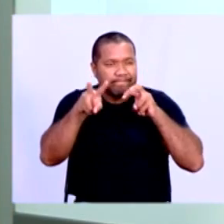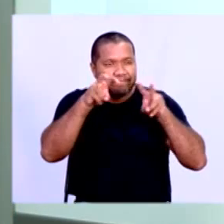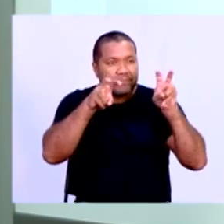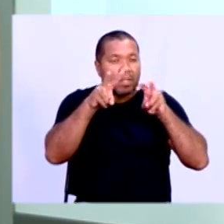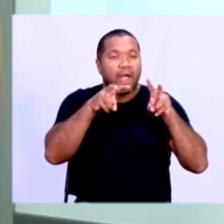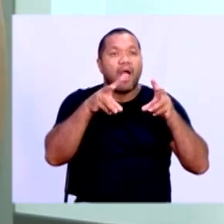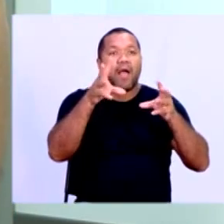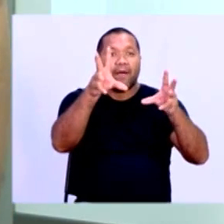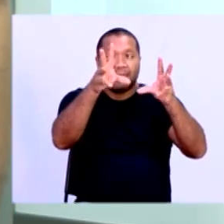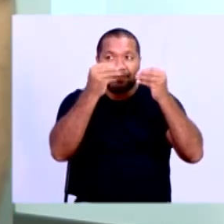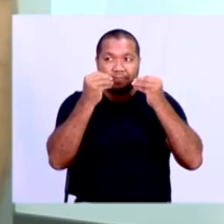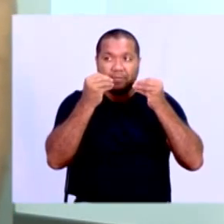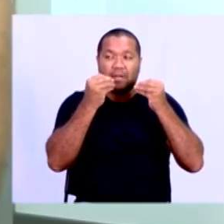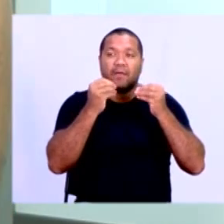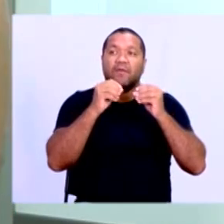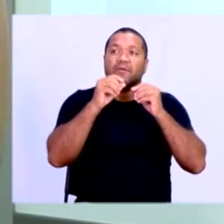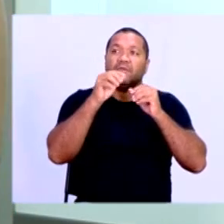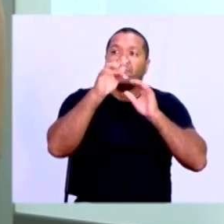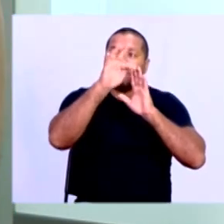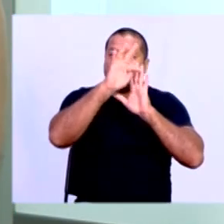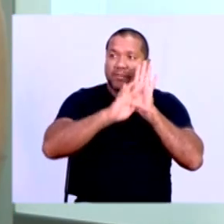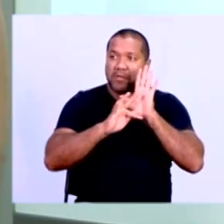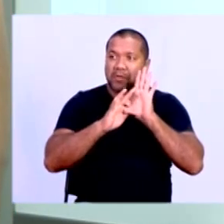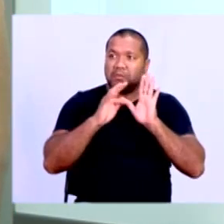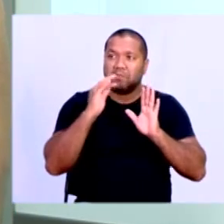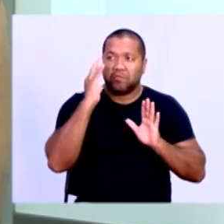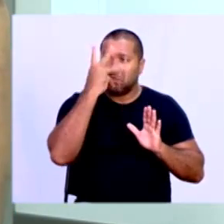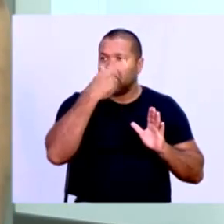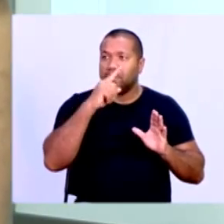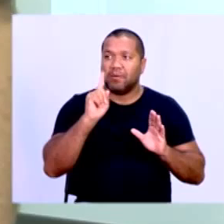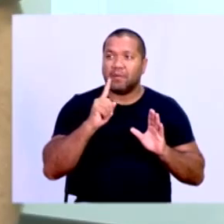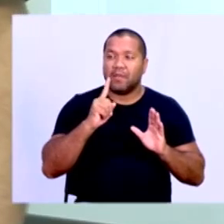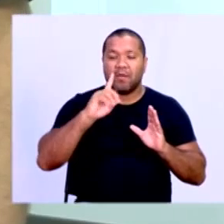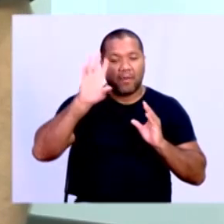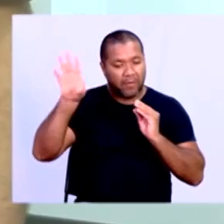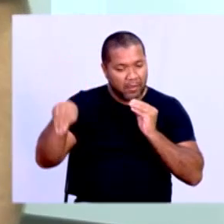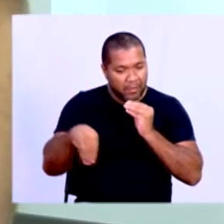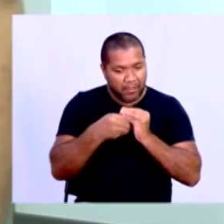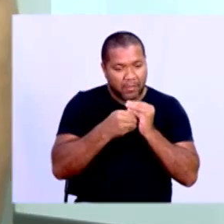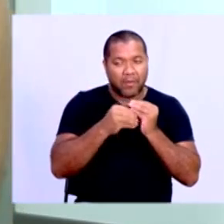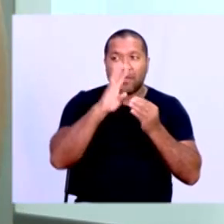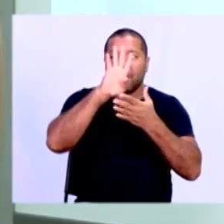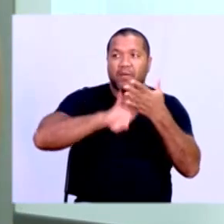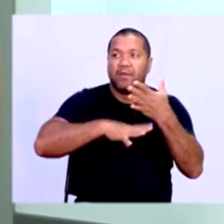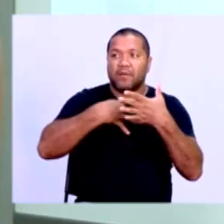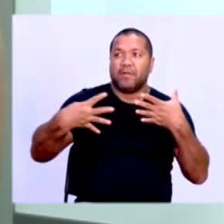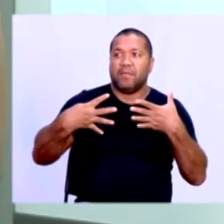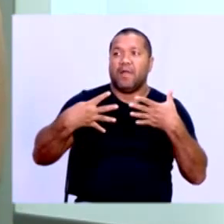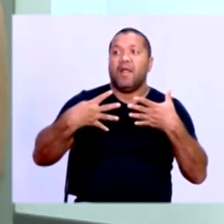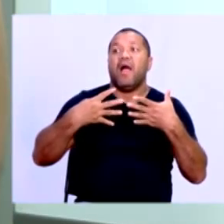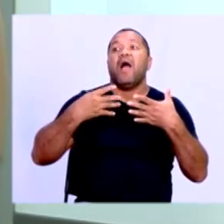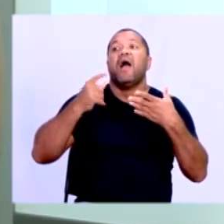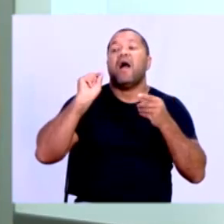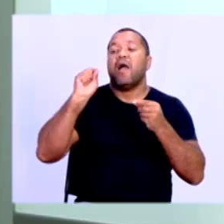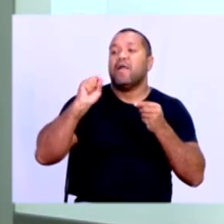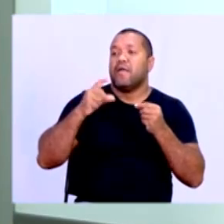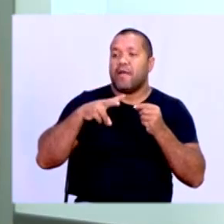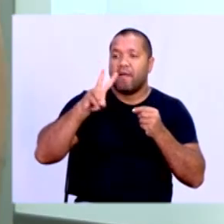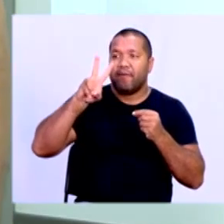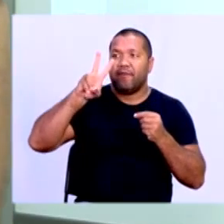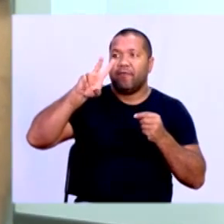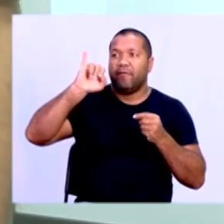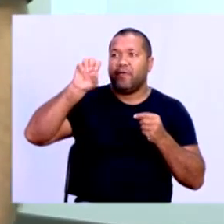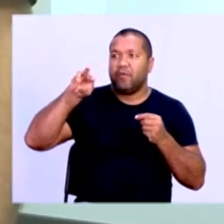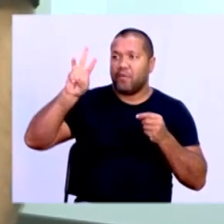informações, elas não são bonitas. Elas ficam armazenadas num banco de dados como uma planilha, como eu falei. Aí a View pega, solicita, eu quero